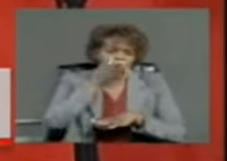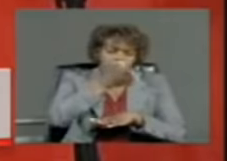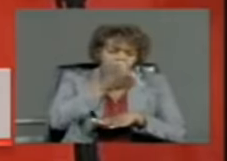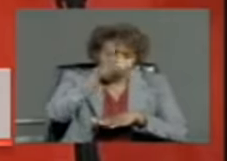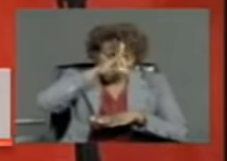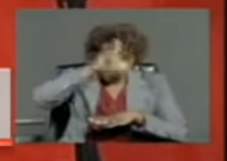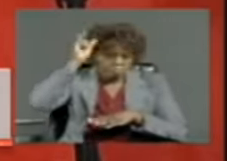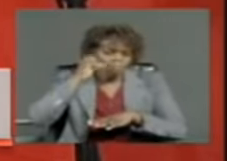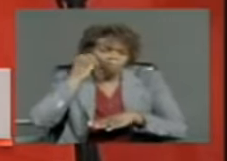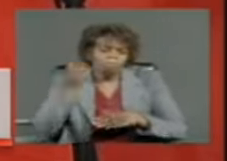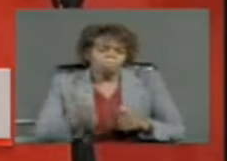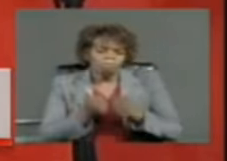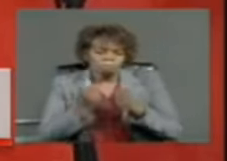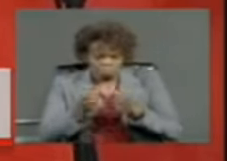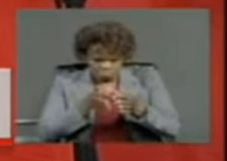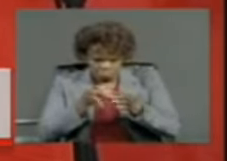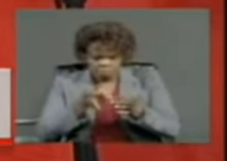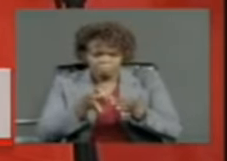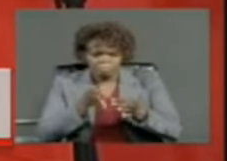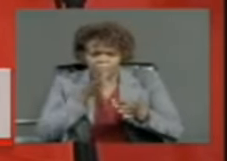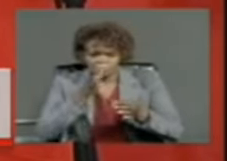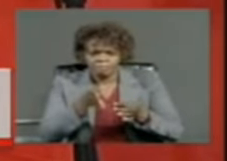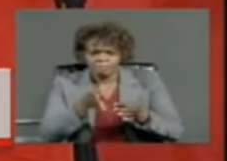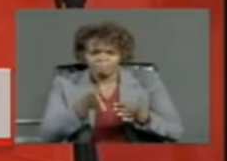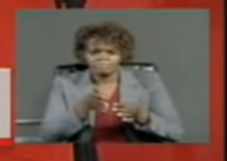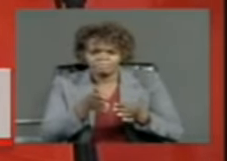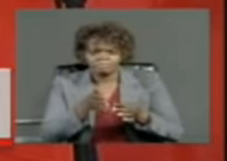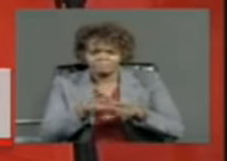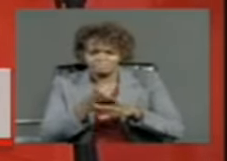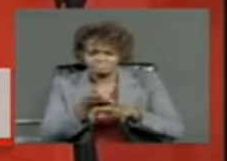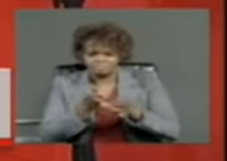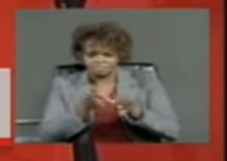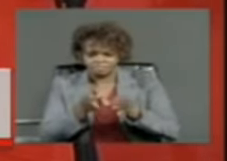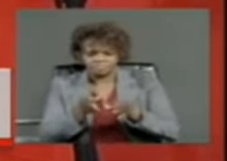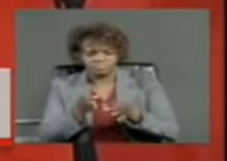e, como foi dizer-se, desterrado para o Bié.